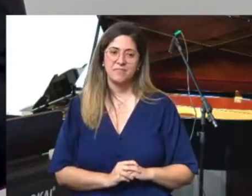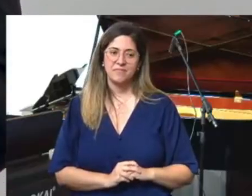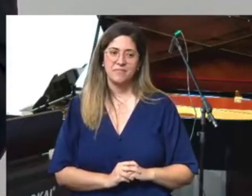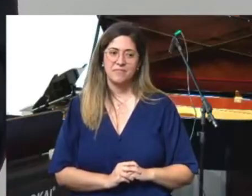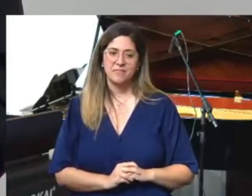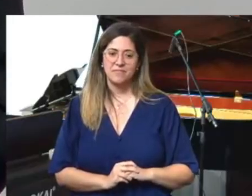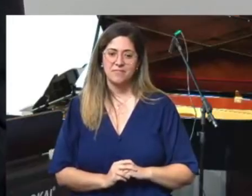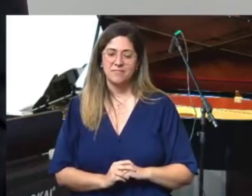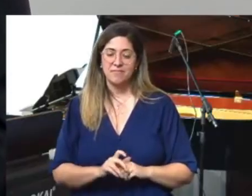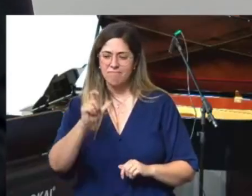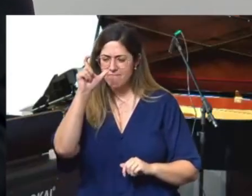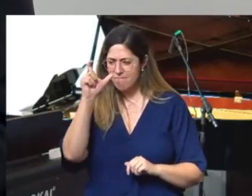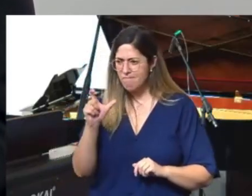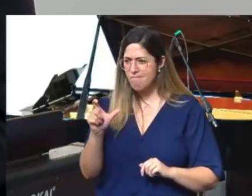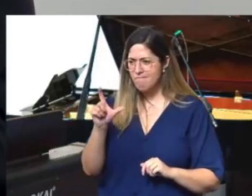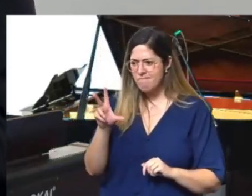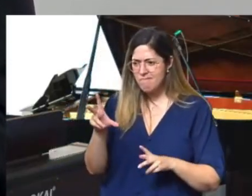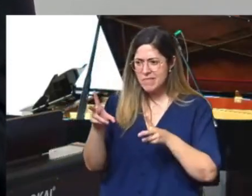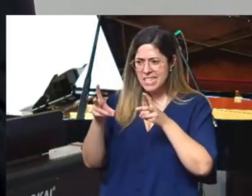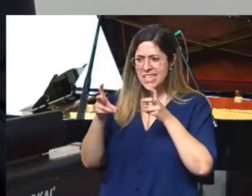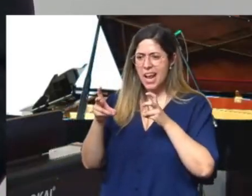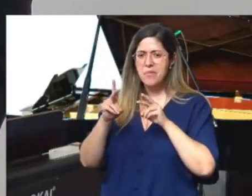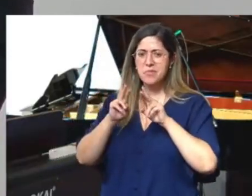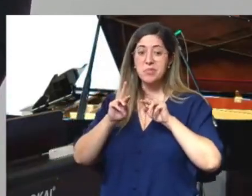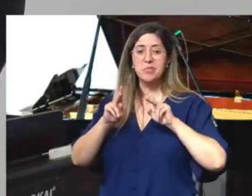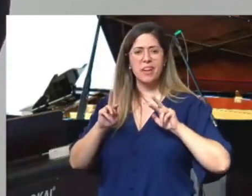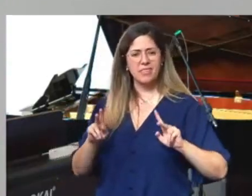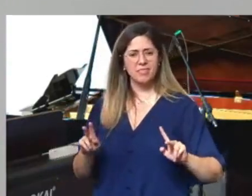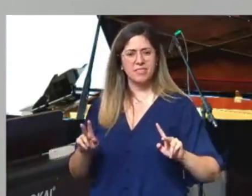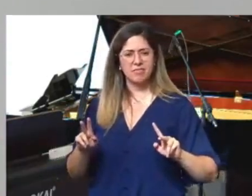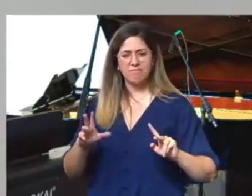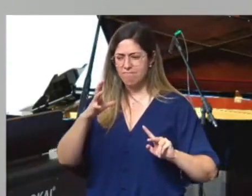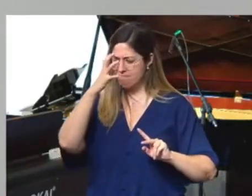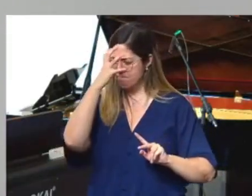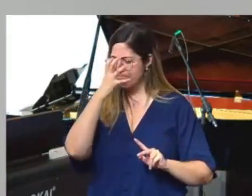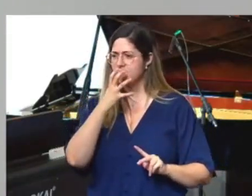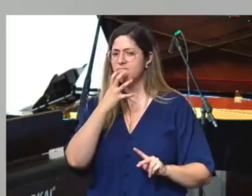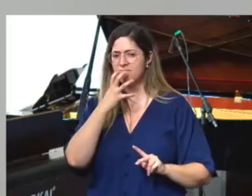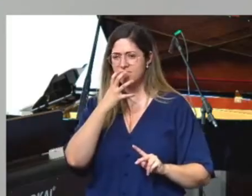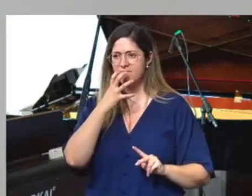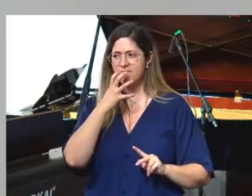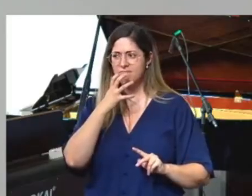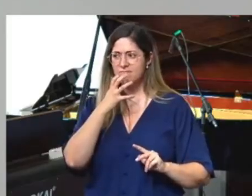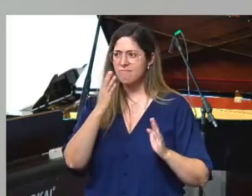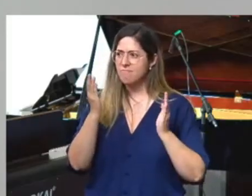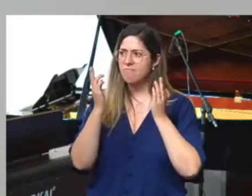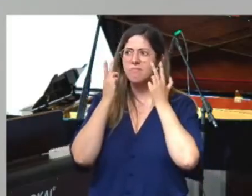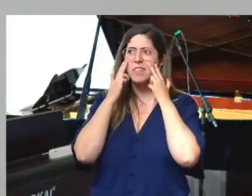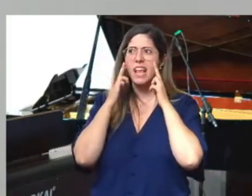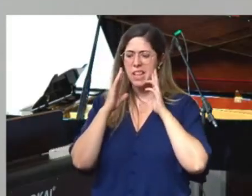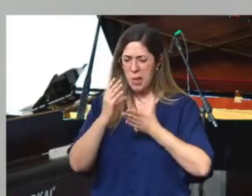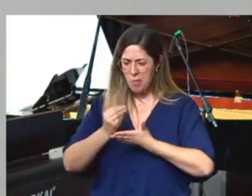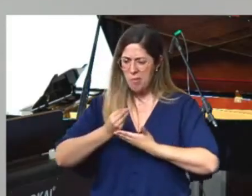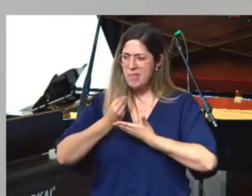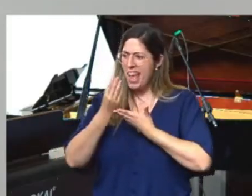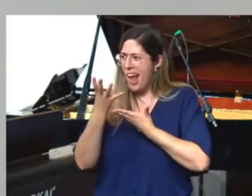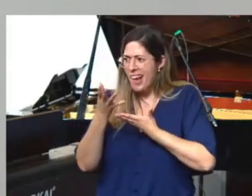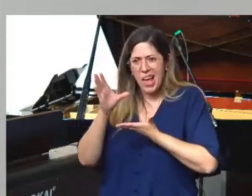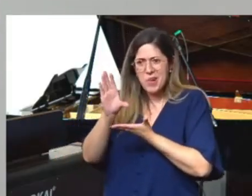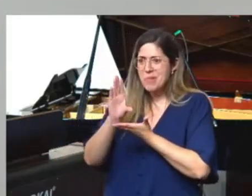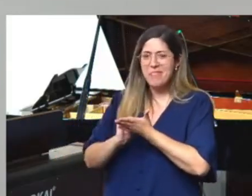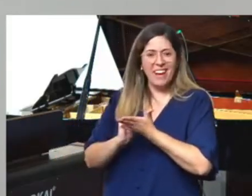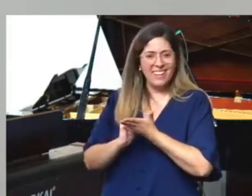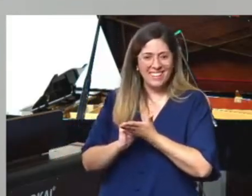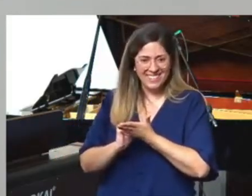um comportamento diferente, que se torna um testemunho de vida, onde as pessoas